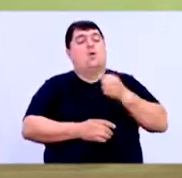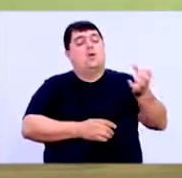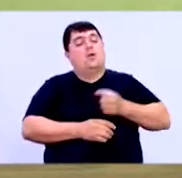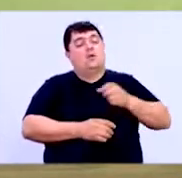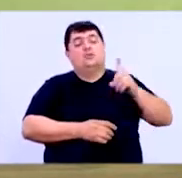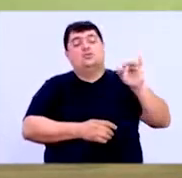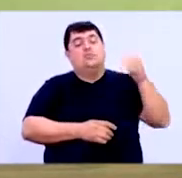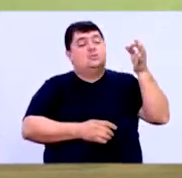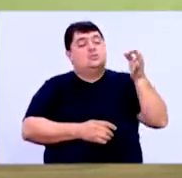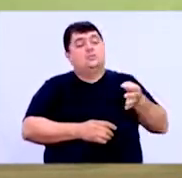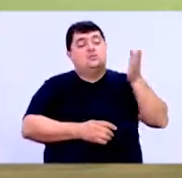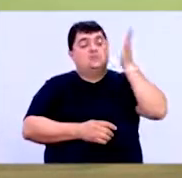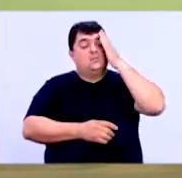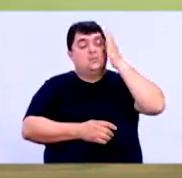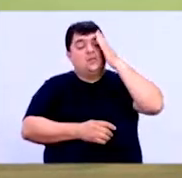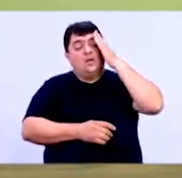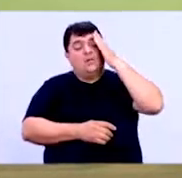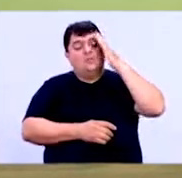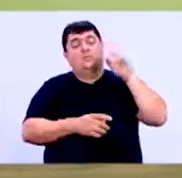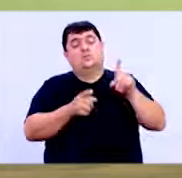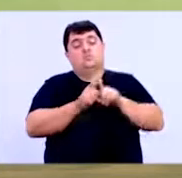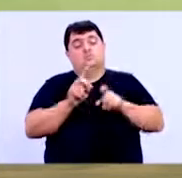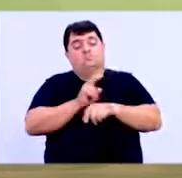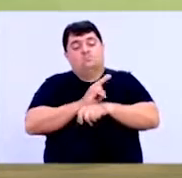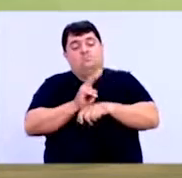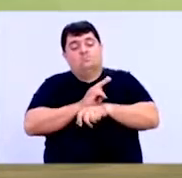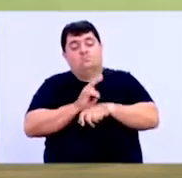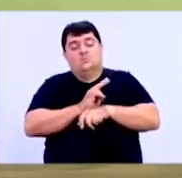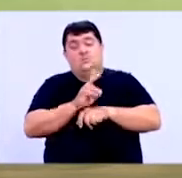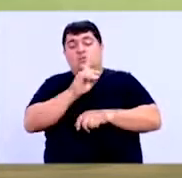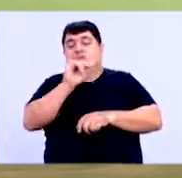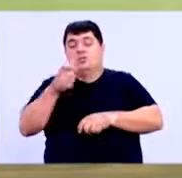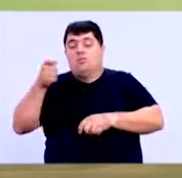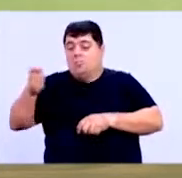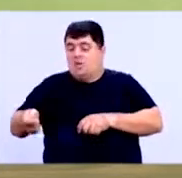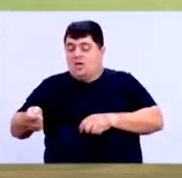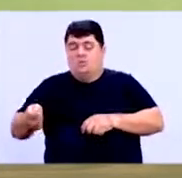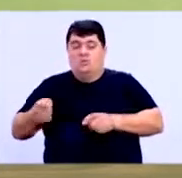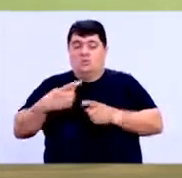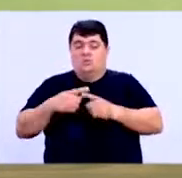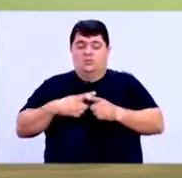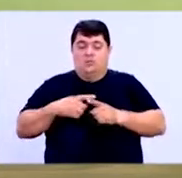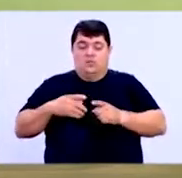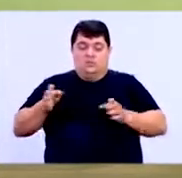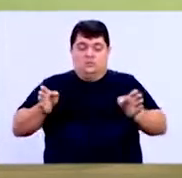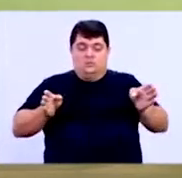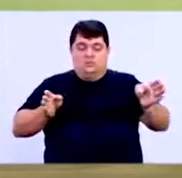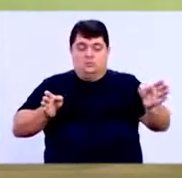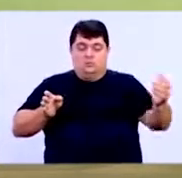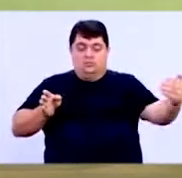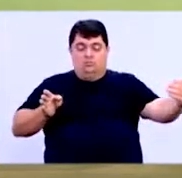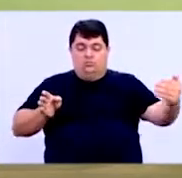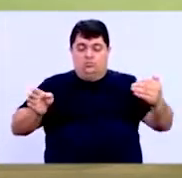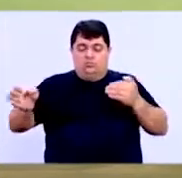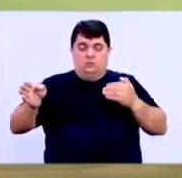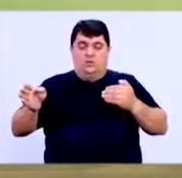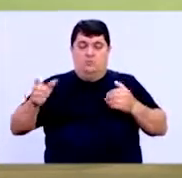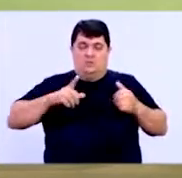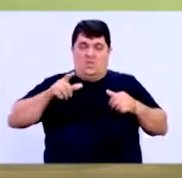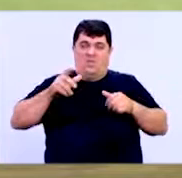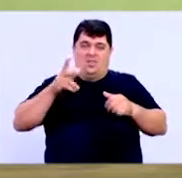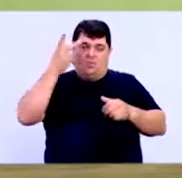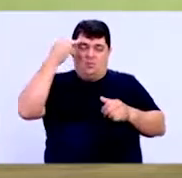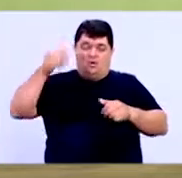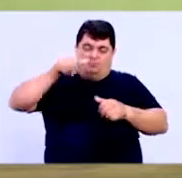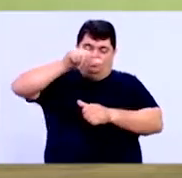que você realizou, e ter o controle das suas saídas, o pagamento a fornecedores. E tem que haver um equilíbrio aí, até para